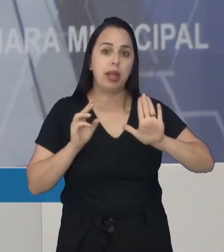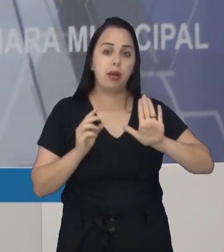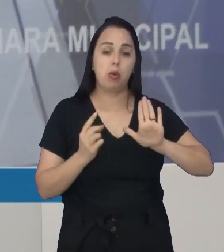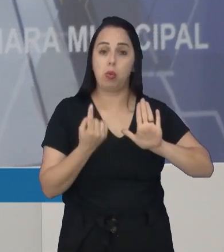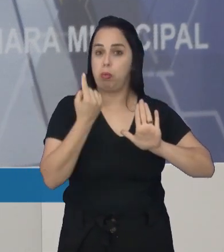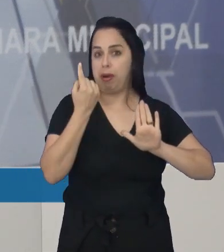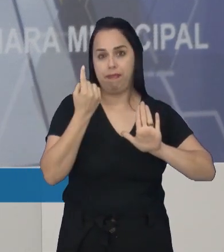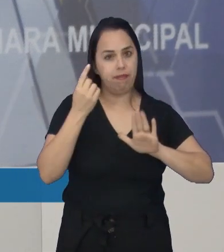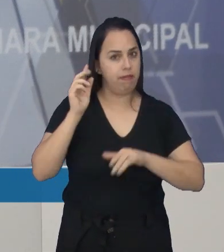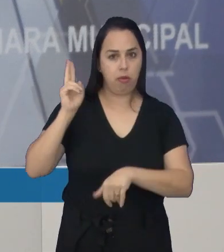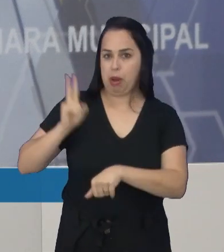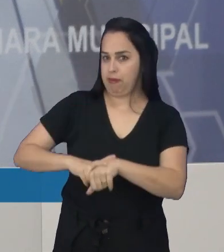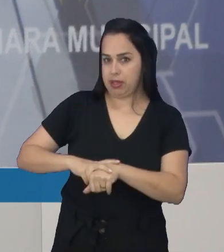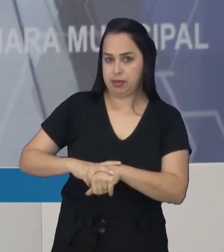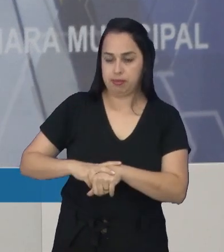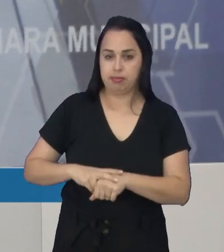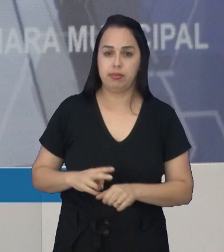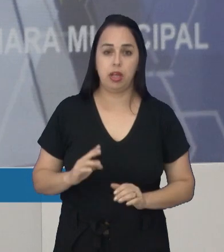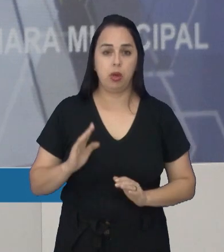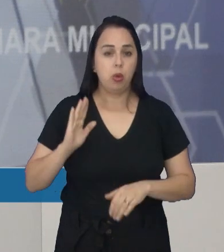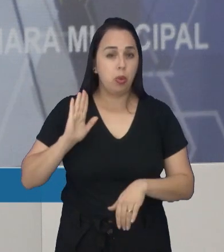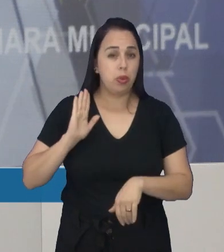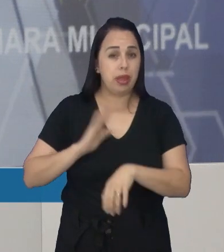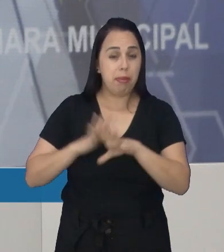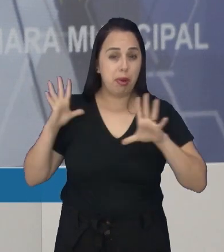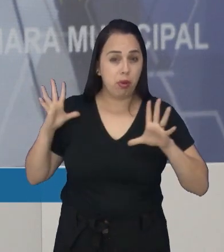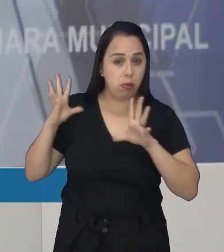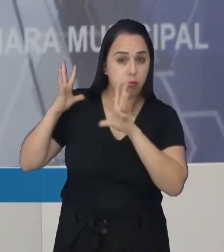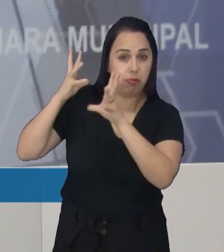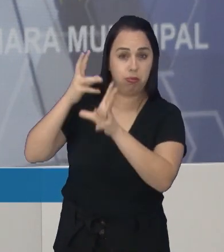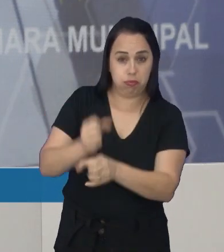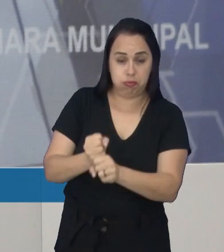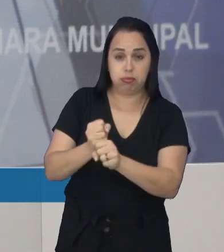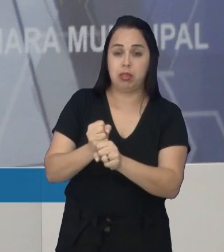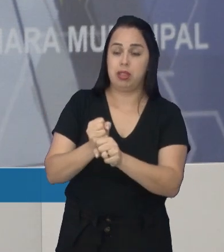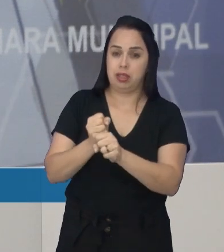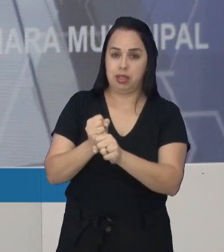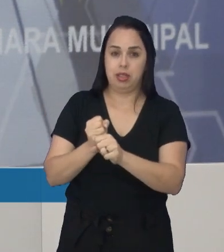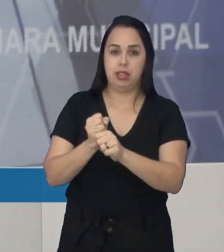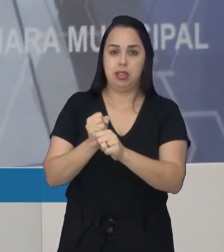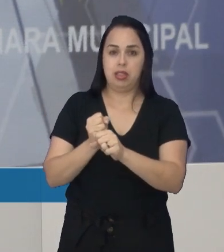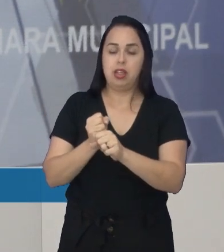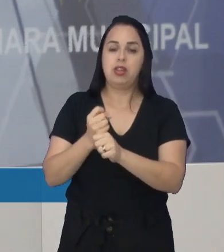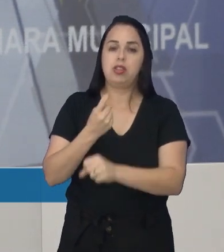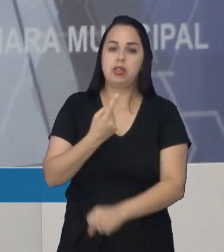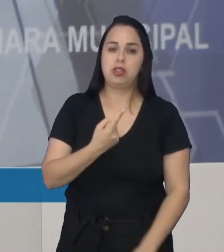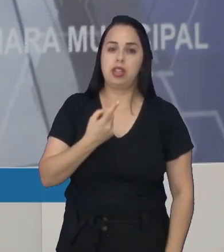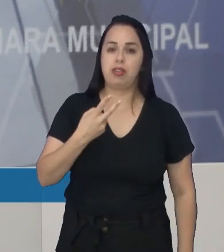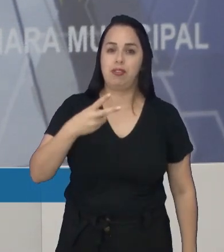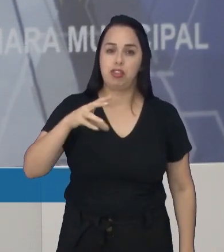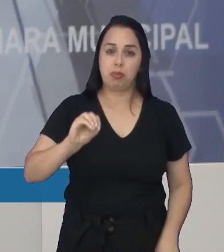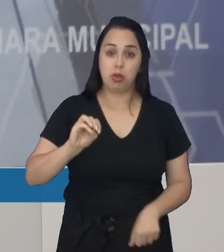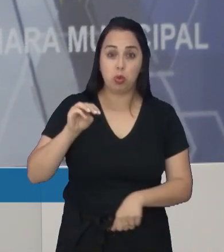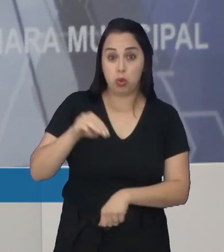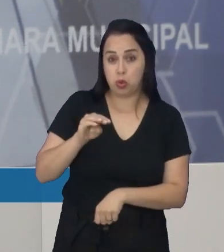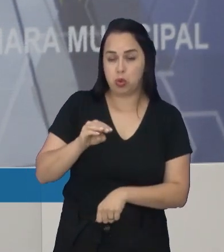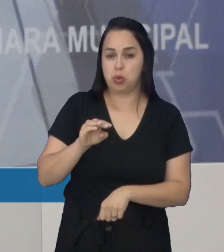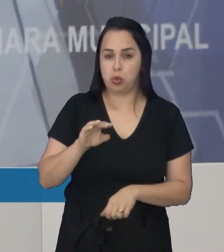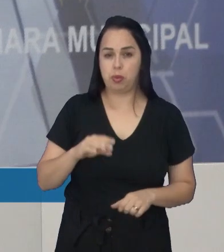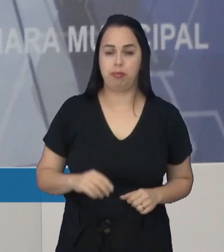uma única manifestação o tempo total do conjunto destas manifestações não poderá exceder a 120